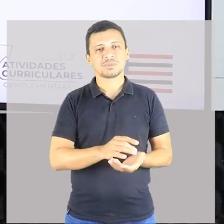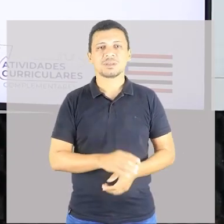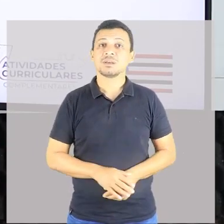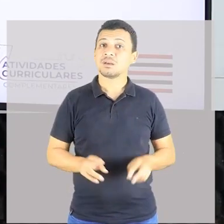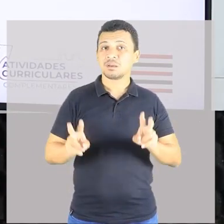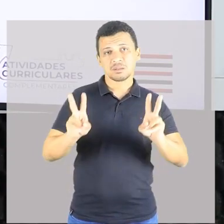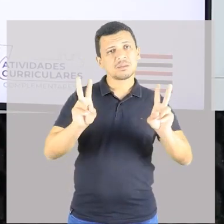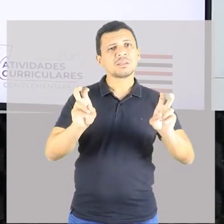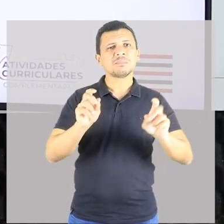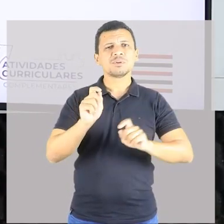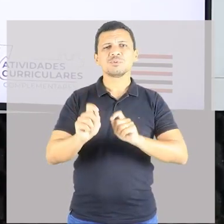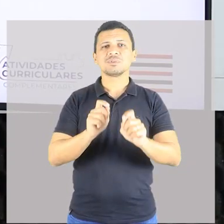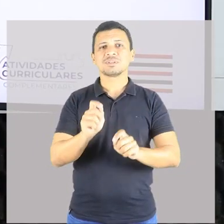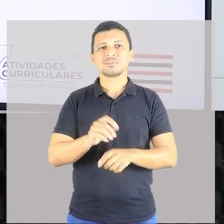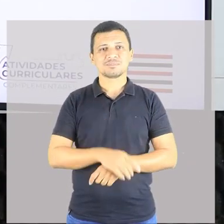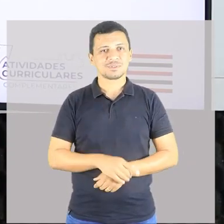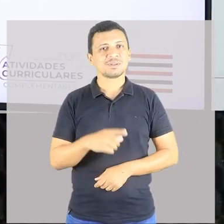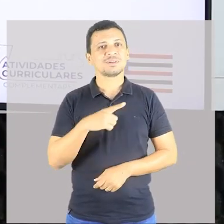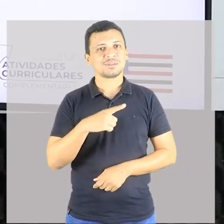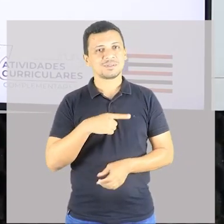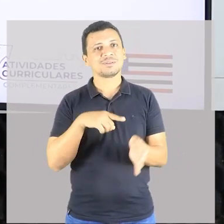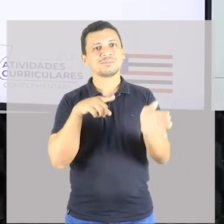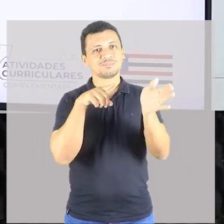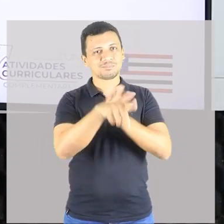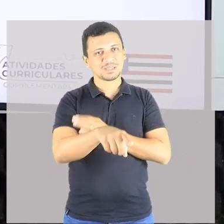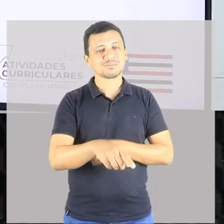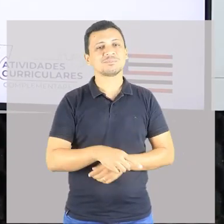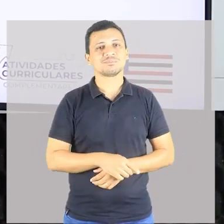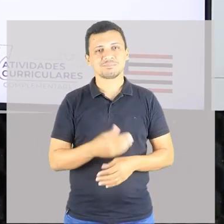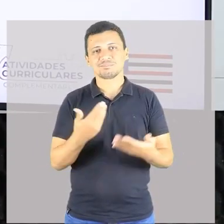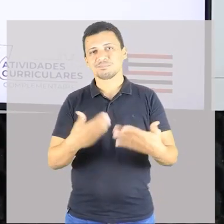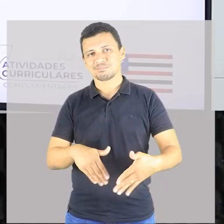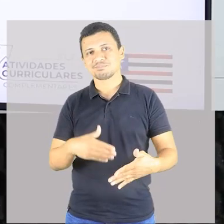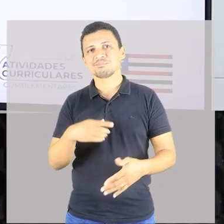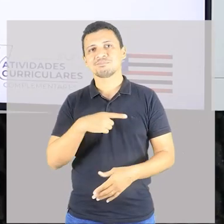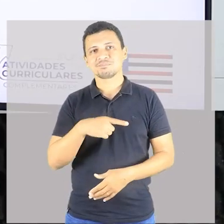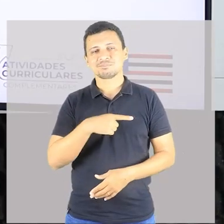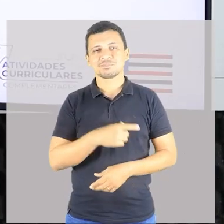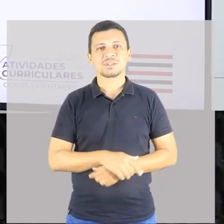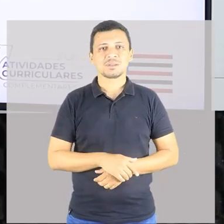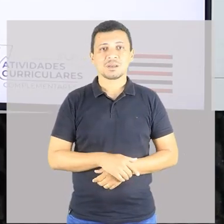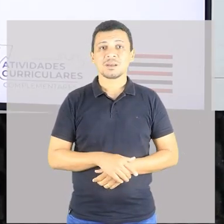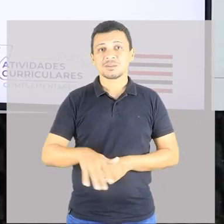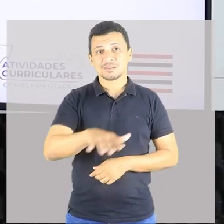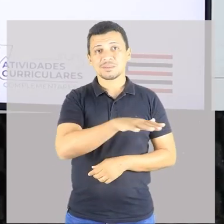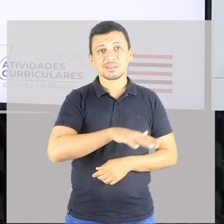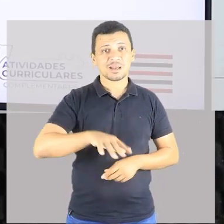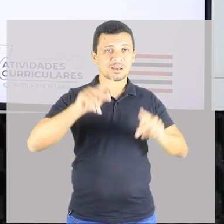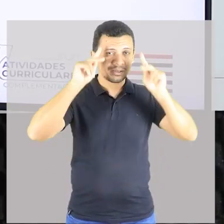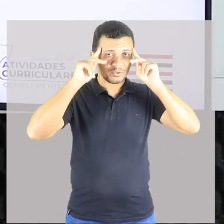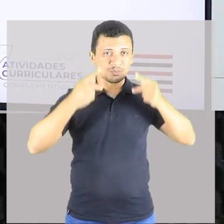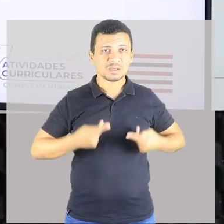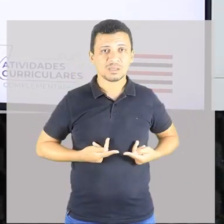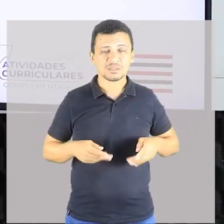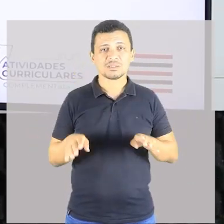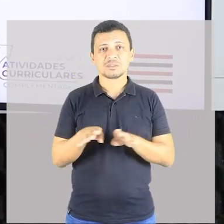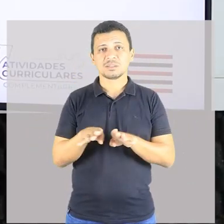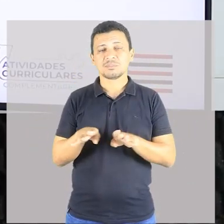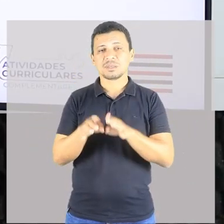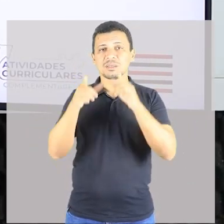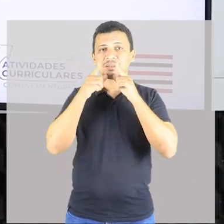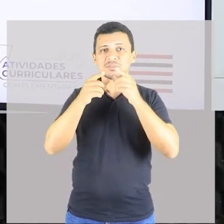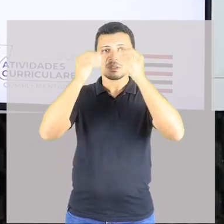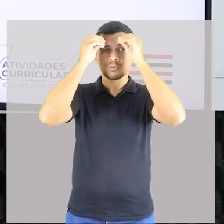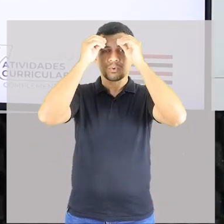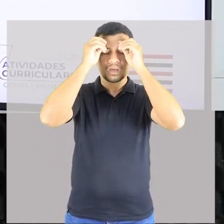que basicamente cai todo ano, tá certo? Nas provas. Não apenas de humanas, mas também na parte de linguagens, interpretação